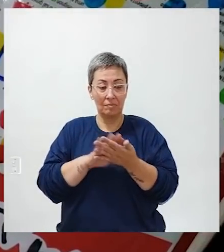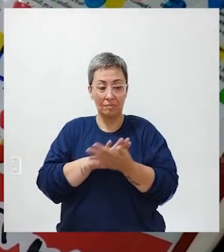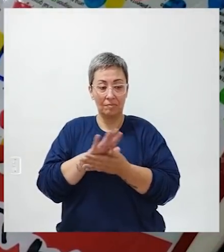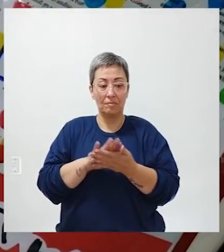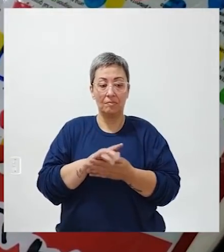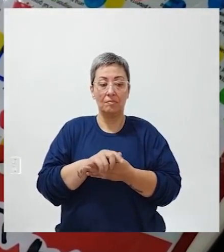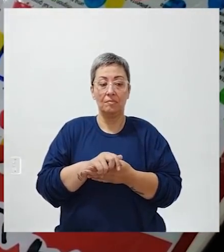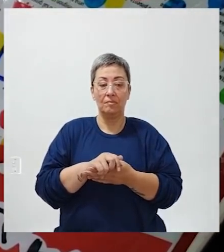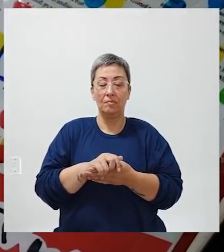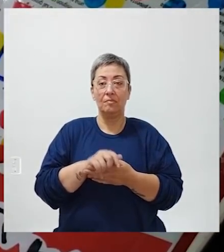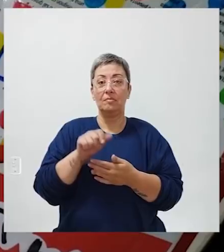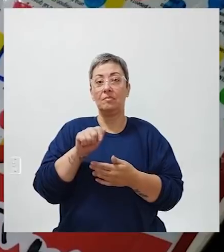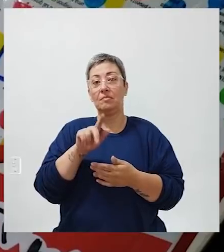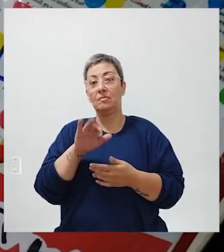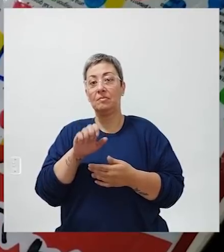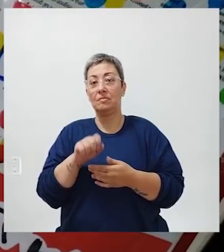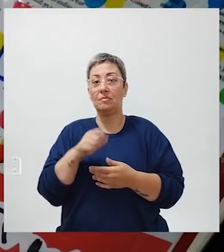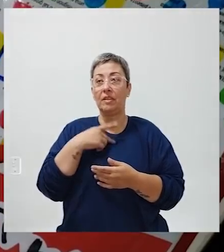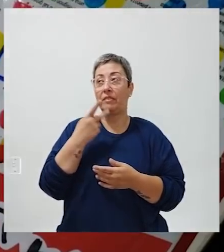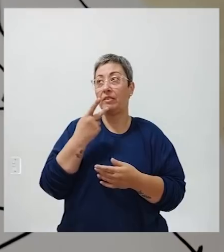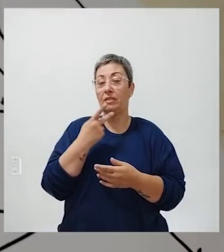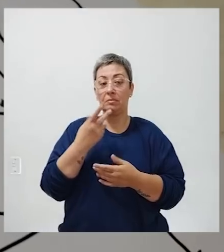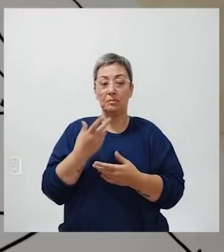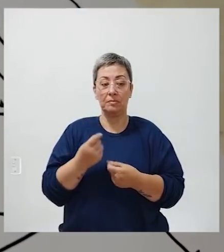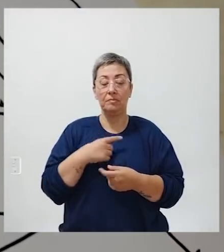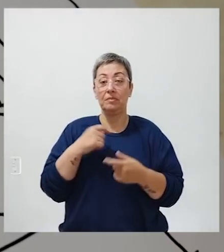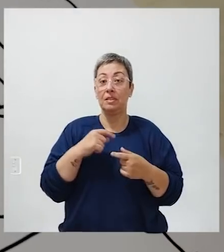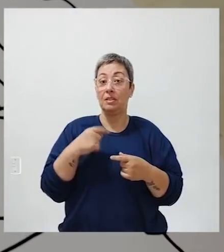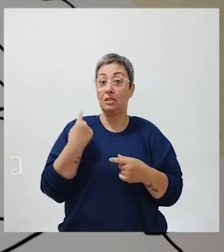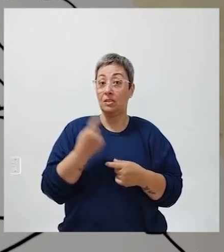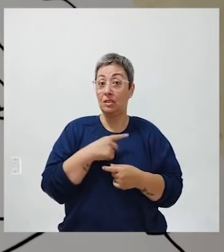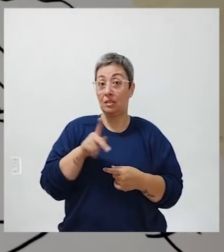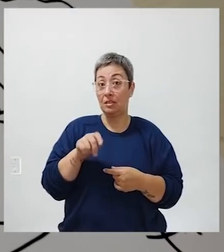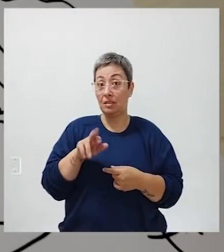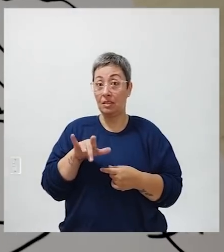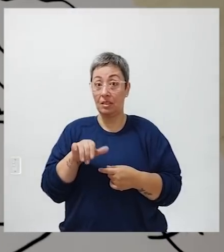gente tá sem falar. E a nossa